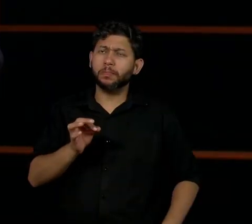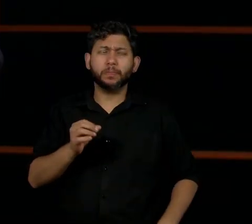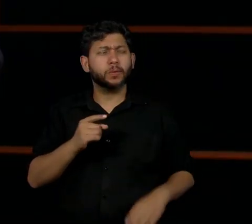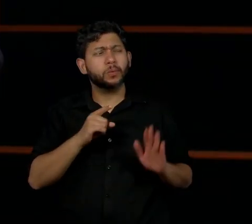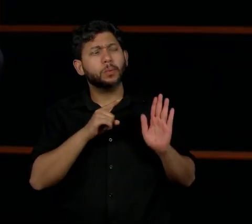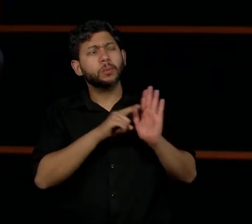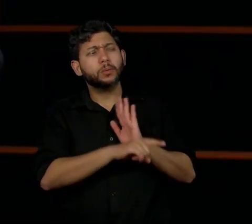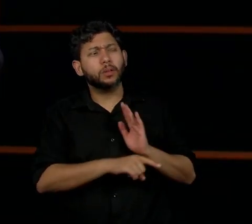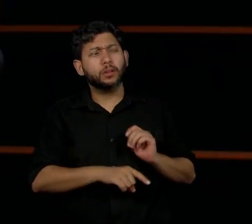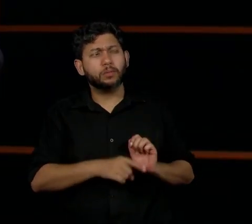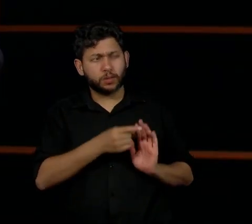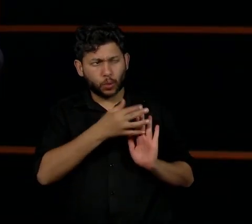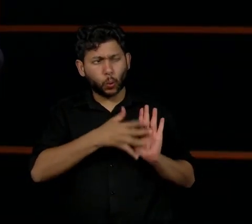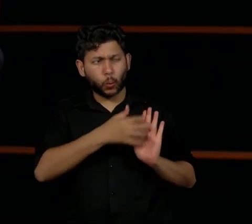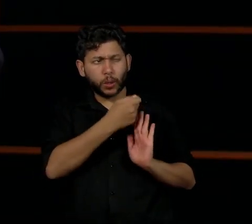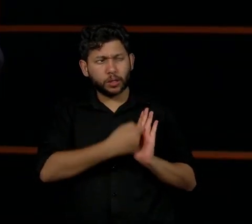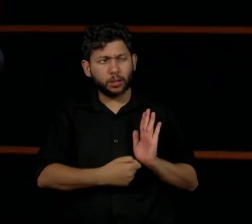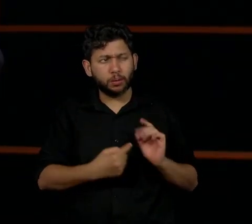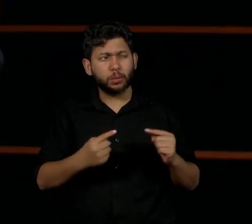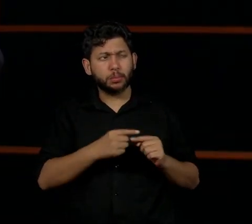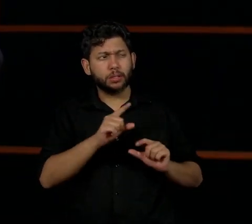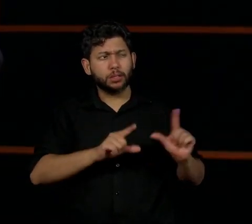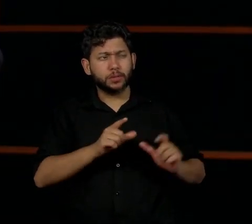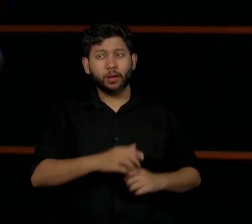você escreve para a televisão? Eu digo,